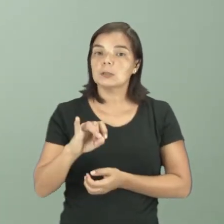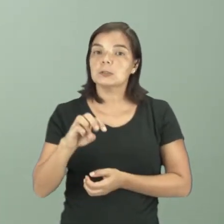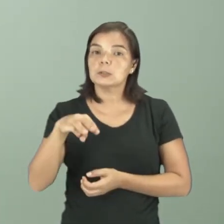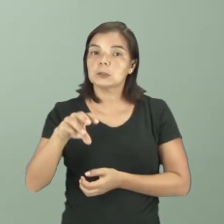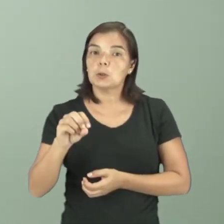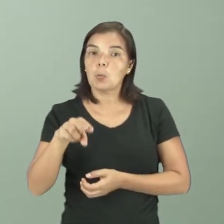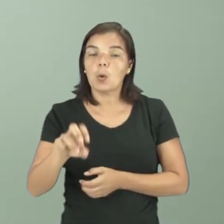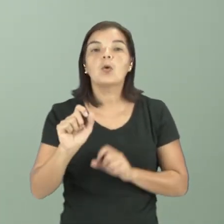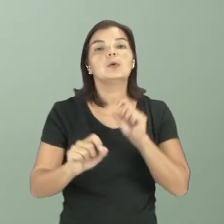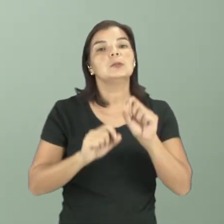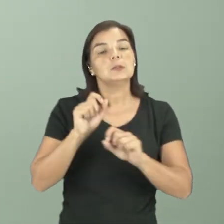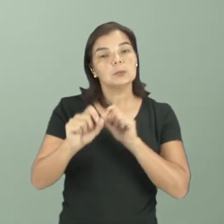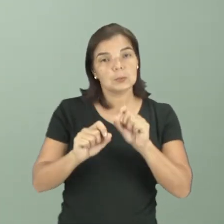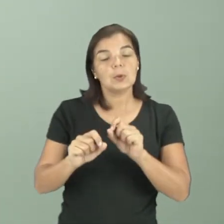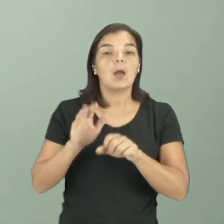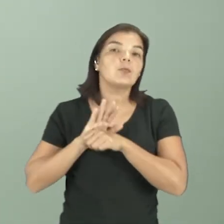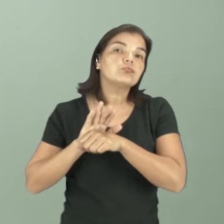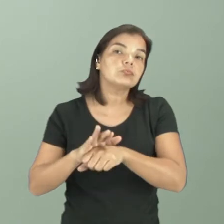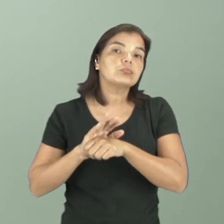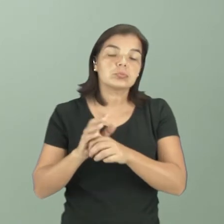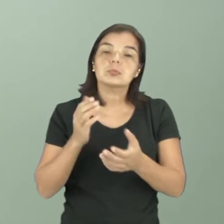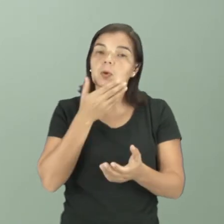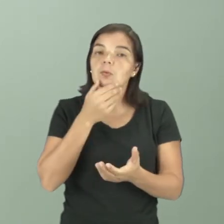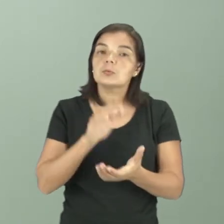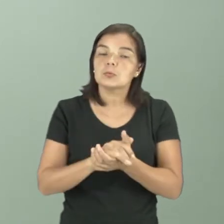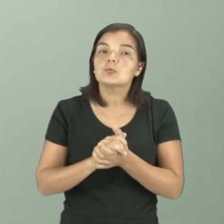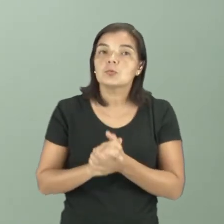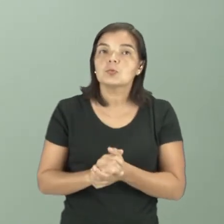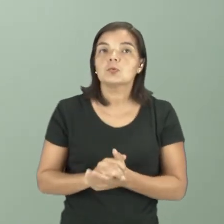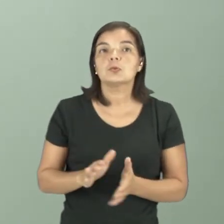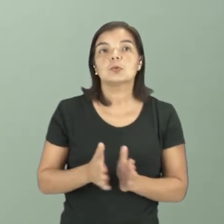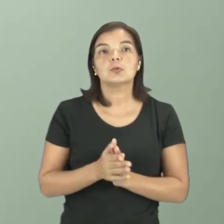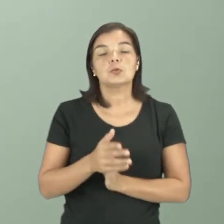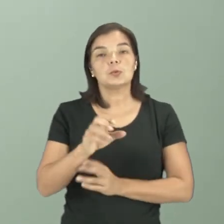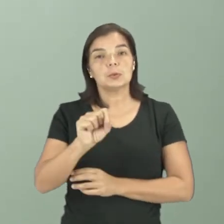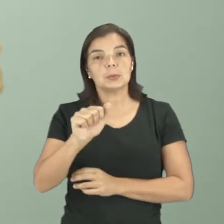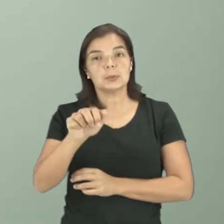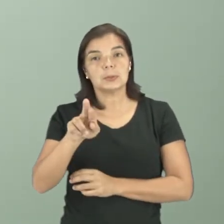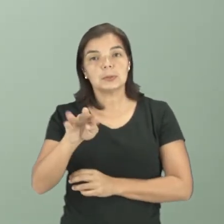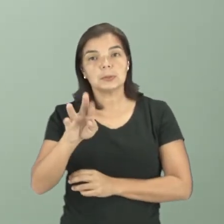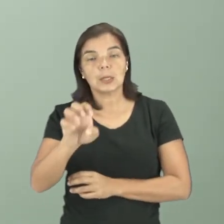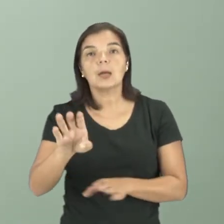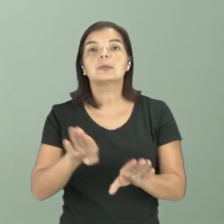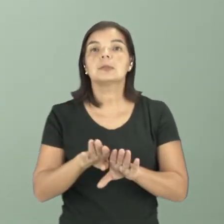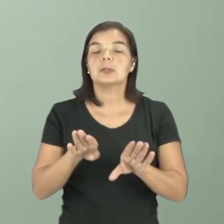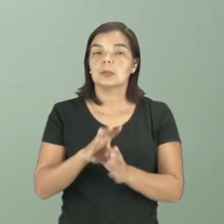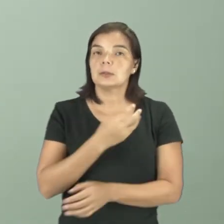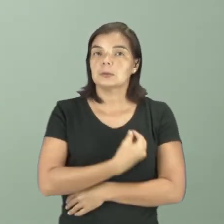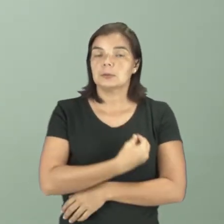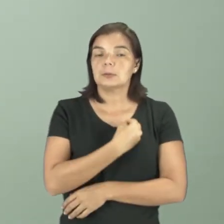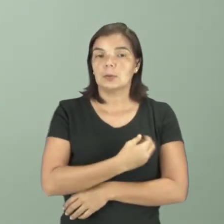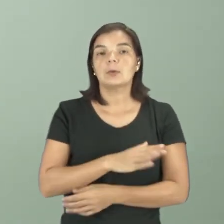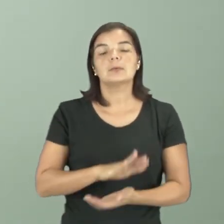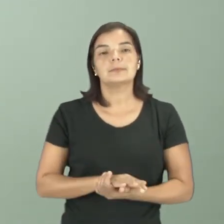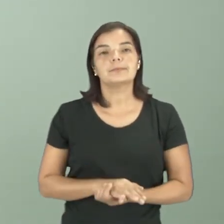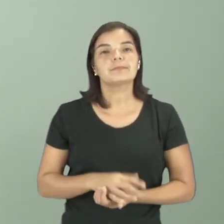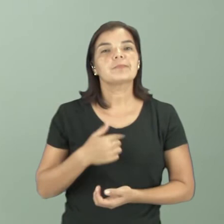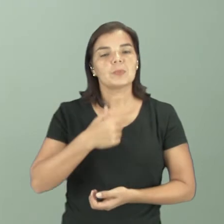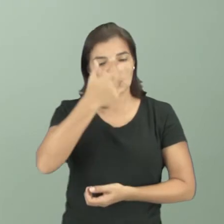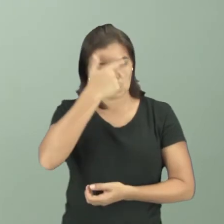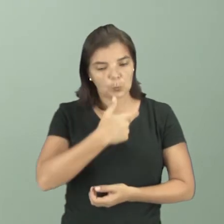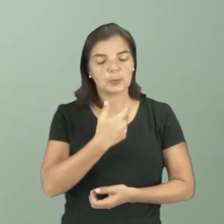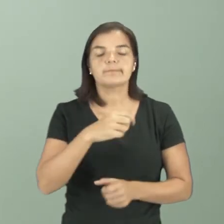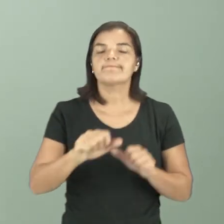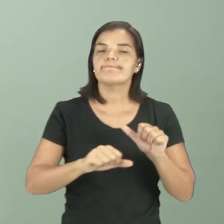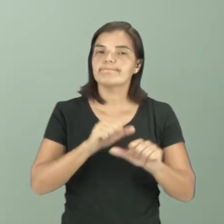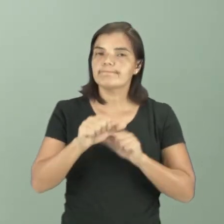ela foi a companheira do Jean-Paul Sartre, e a partir dessa base teórica do existencialismo, eu existo e eu mesmo construo o